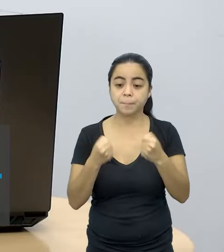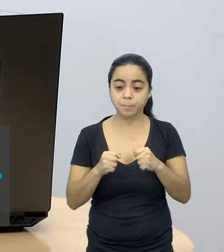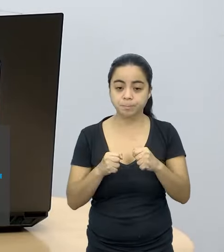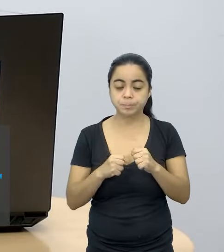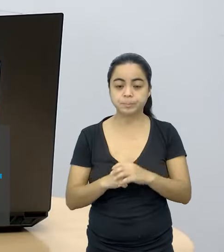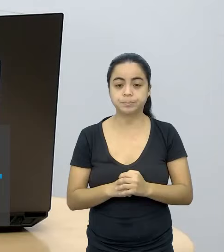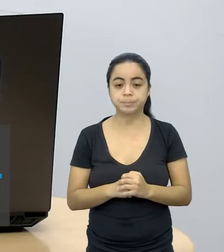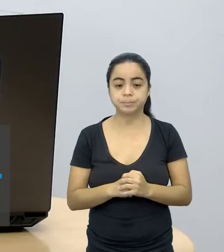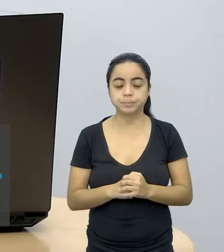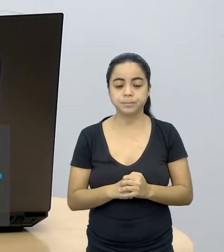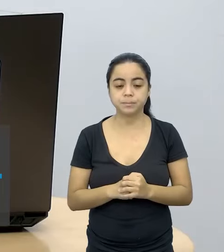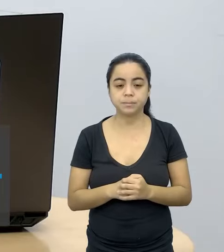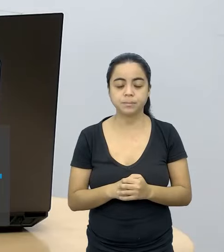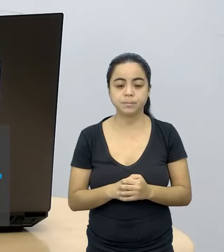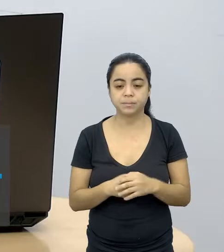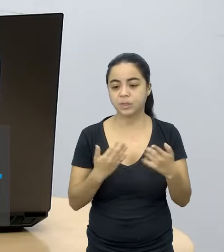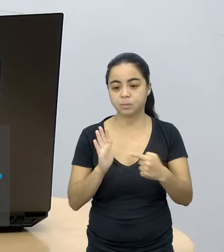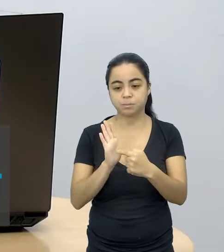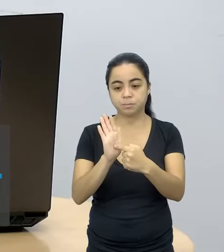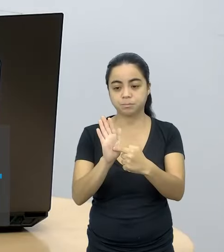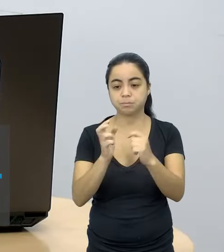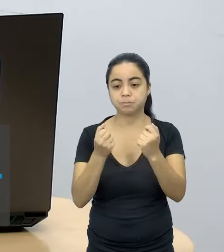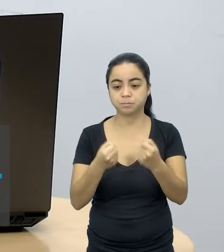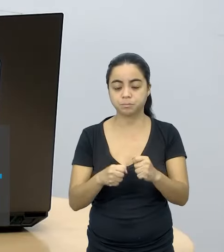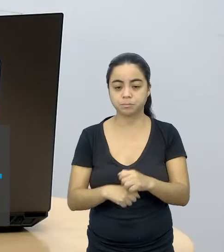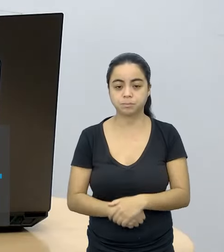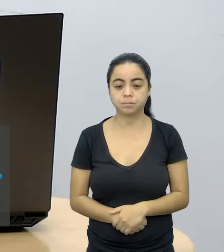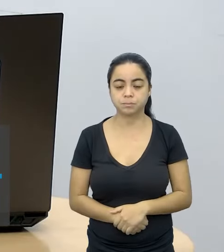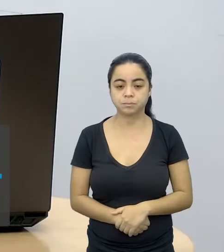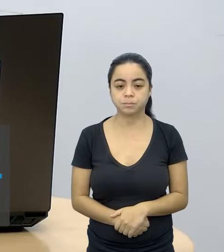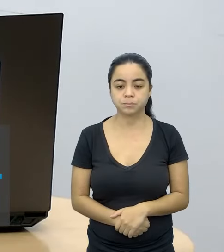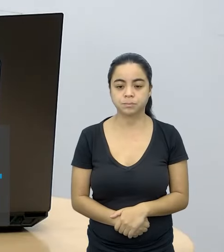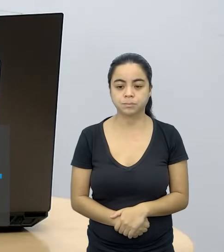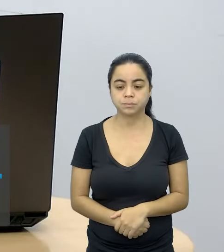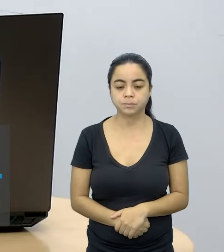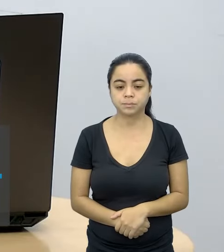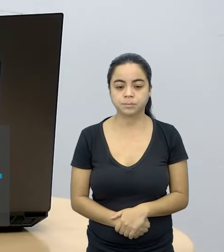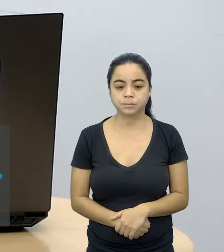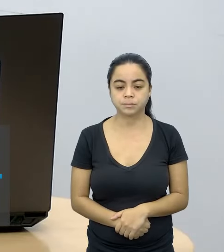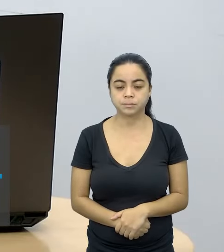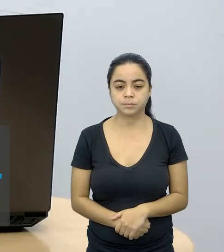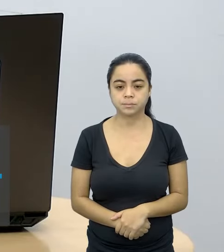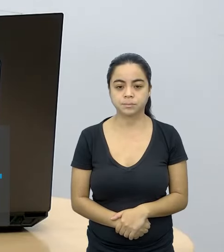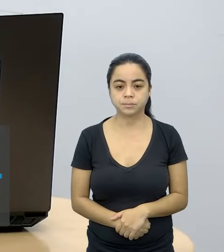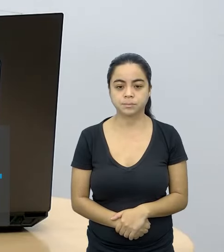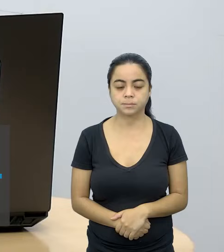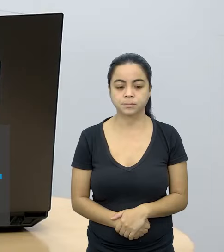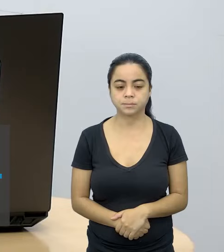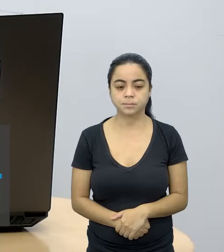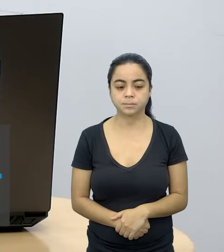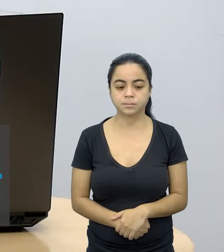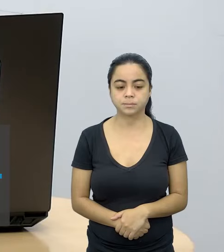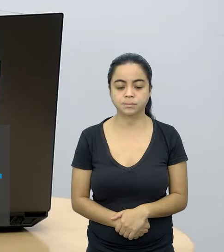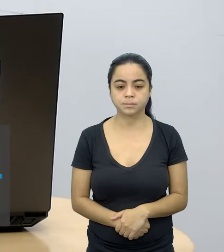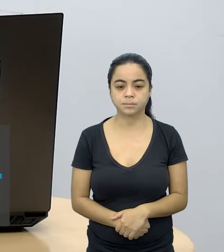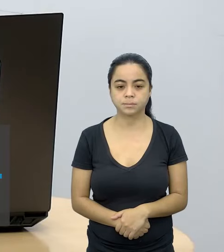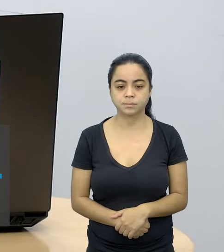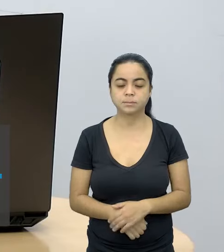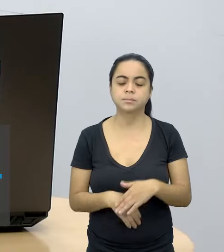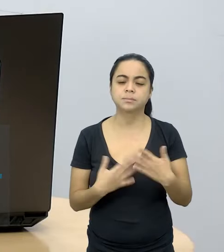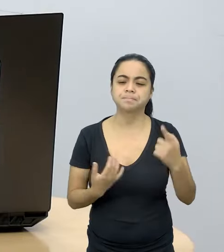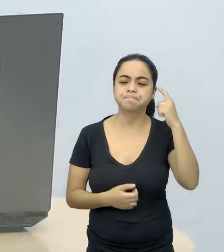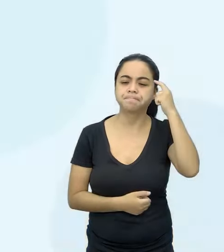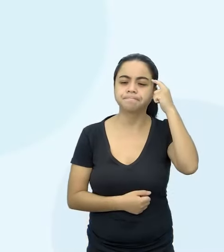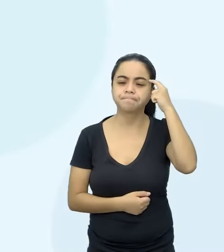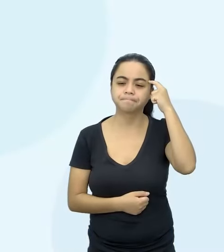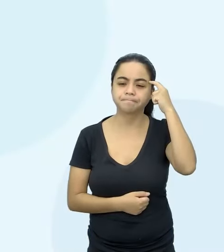Então, tendo foco nessas coisas. Sim. Pode passar o próximo? Então, uma reflexão que a